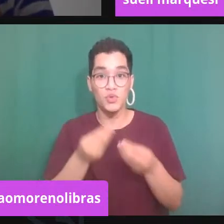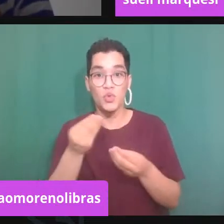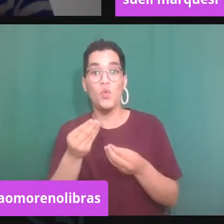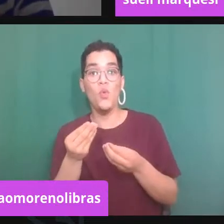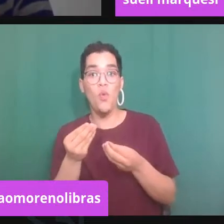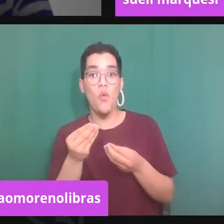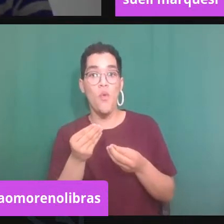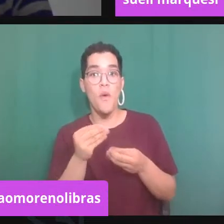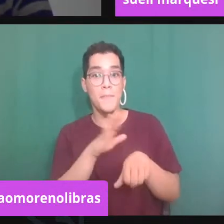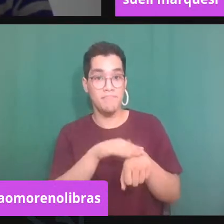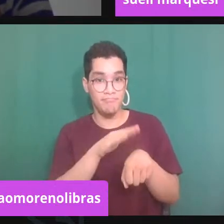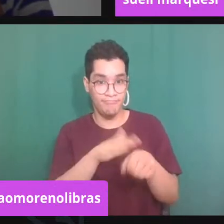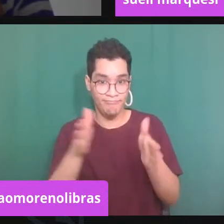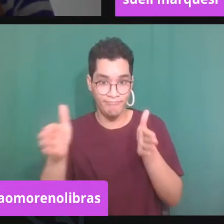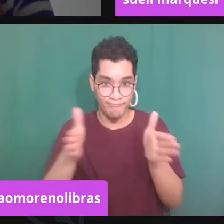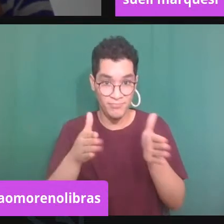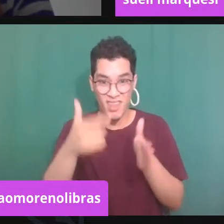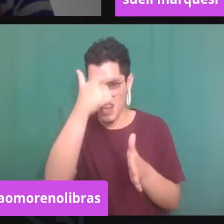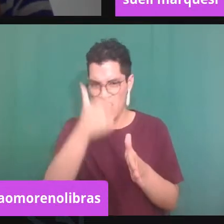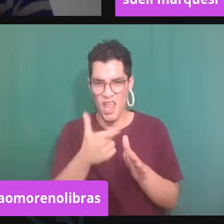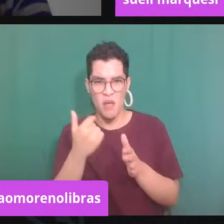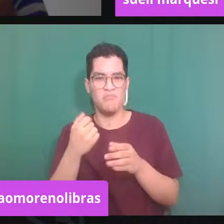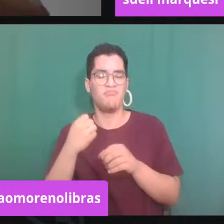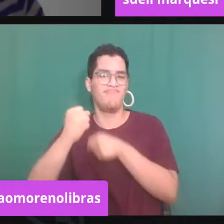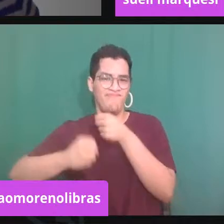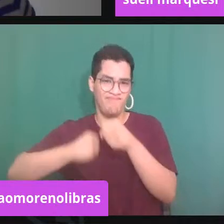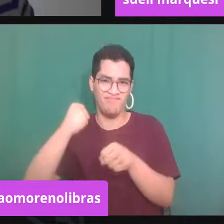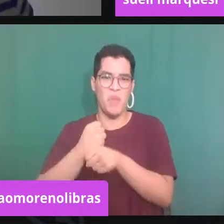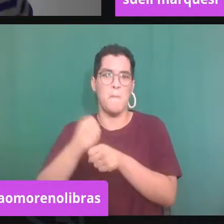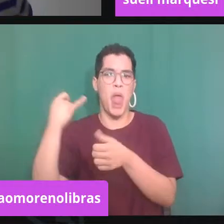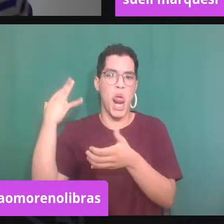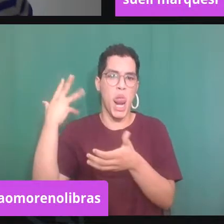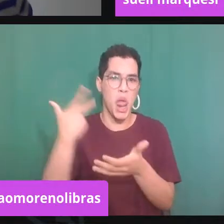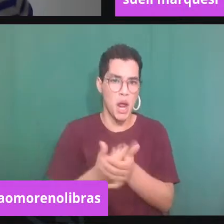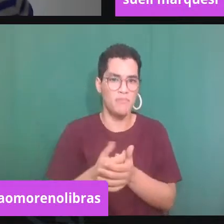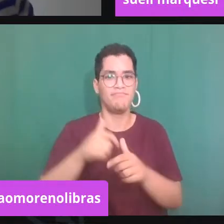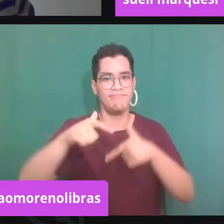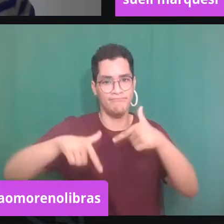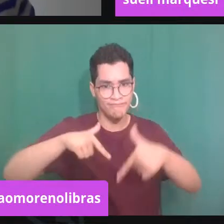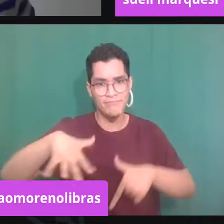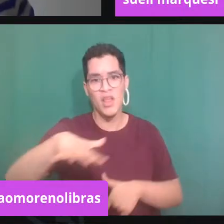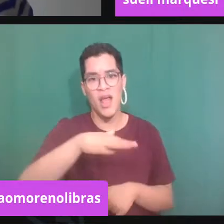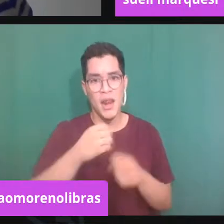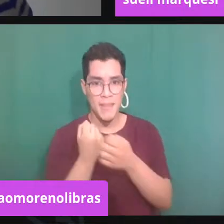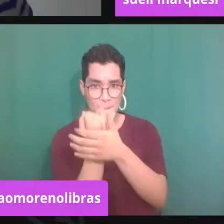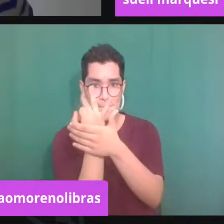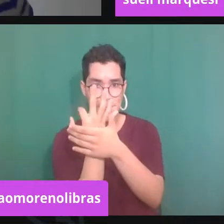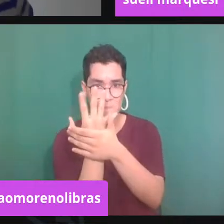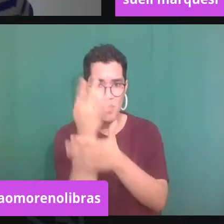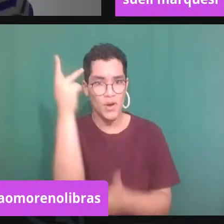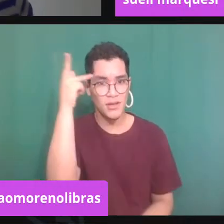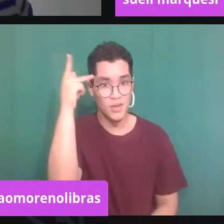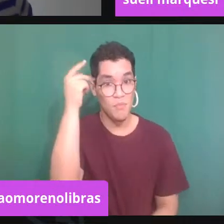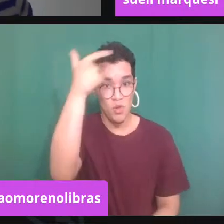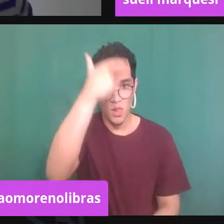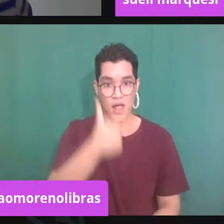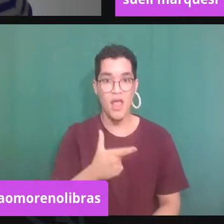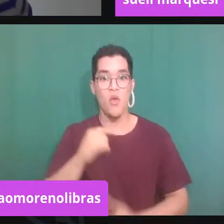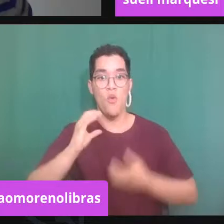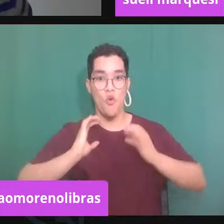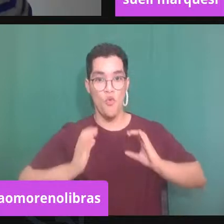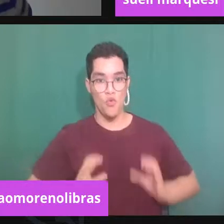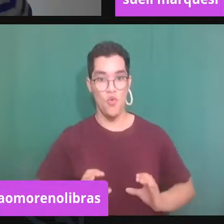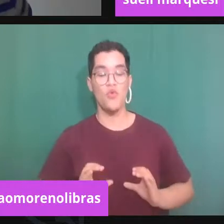no vestibular da PUC de São Paulo. Eu coordenava a equipe de correção de redação, né? Então, o que, que a